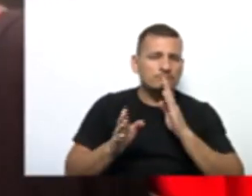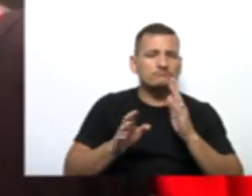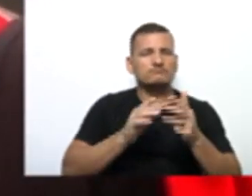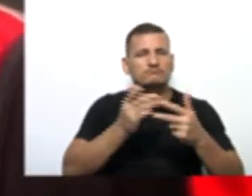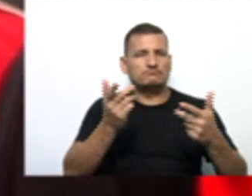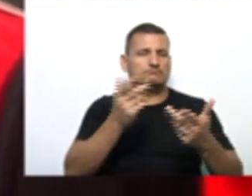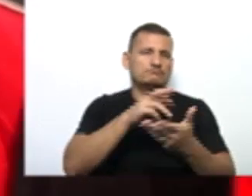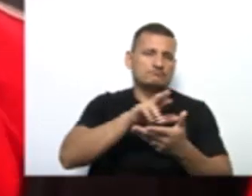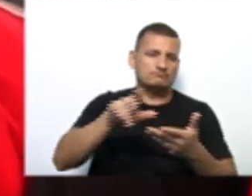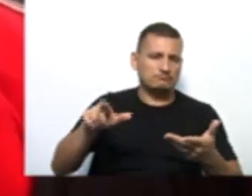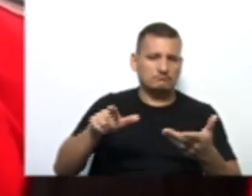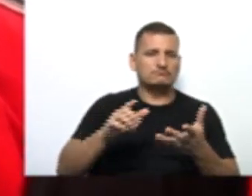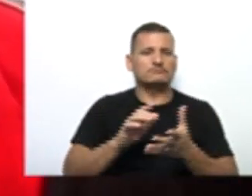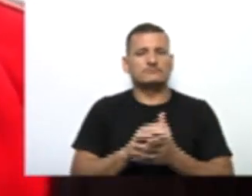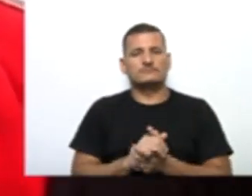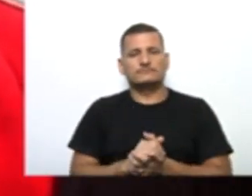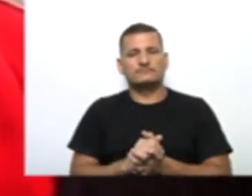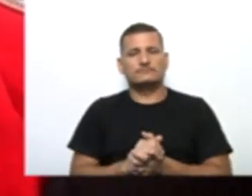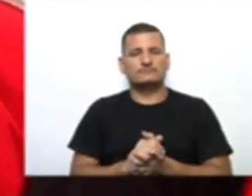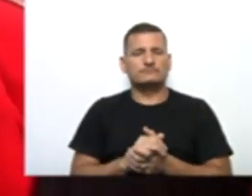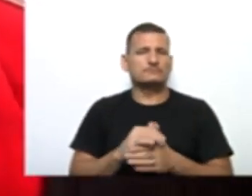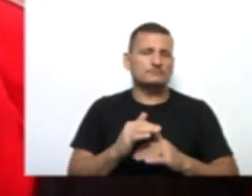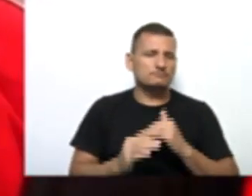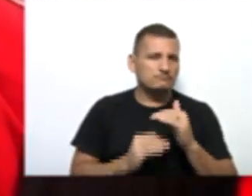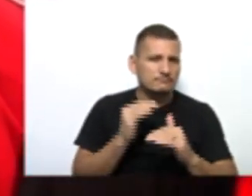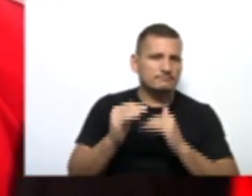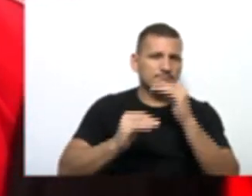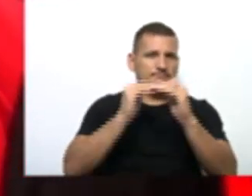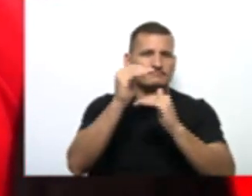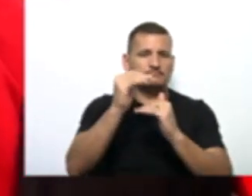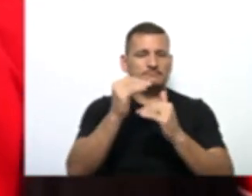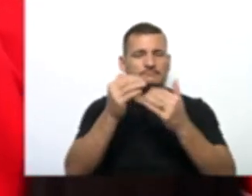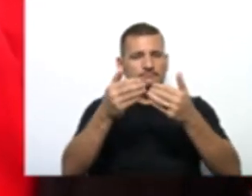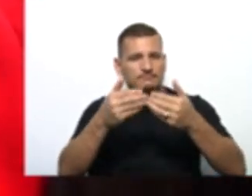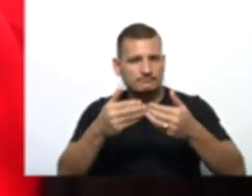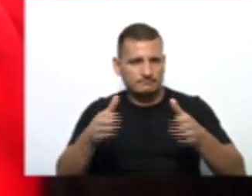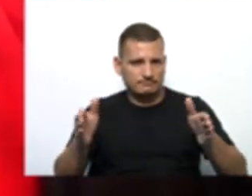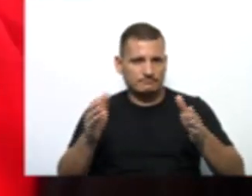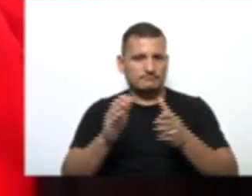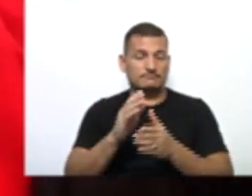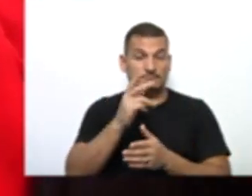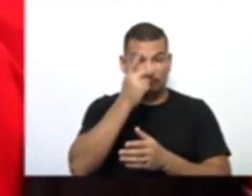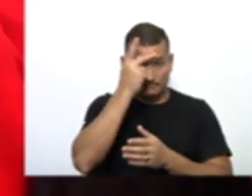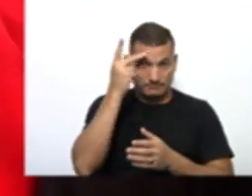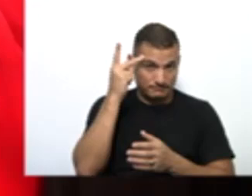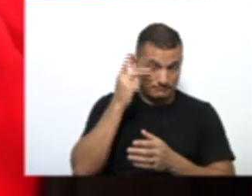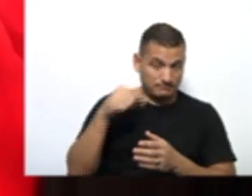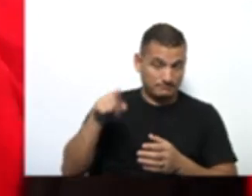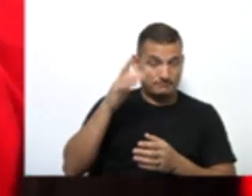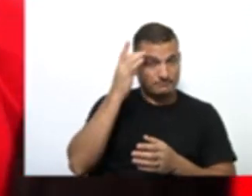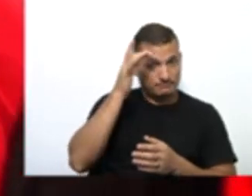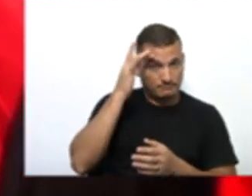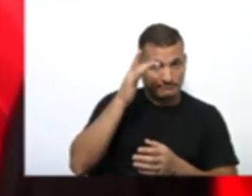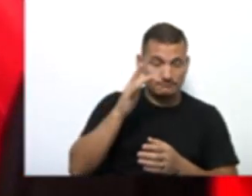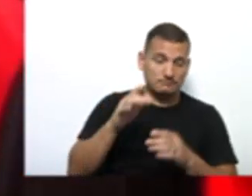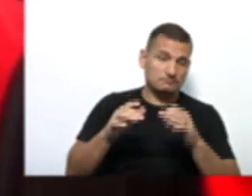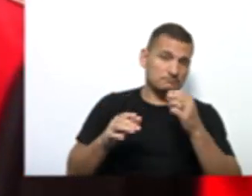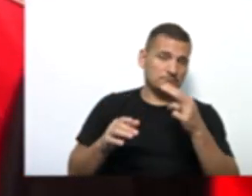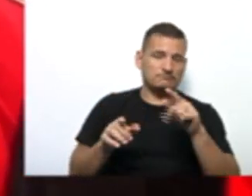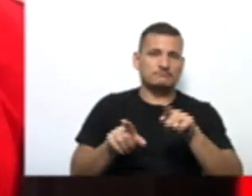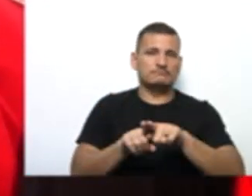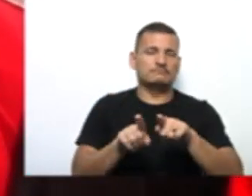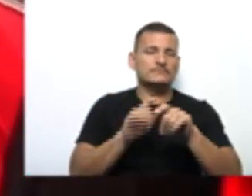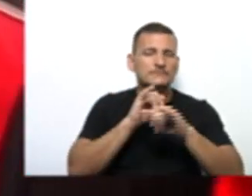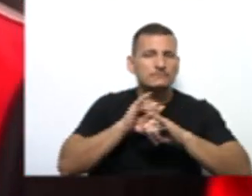para abrindo um desenvolvimento, para aquelas pessoas que não sabem, ou até mesmo informar, né, como é